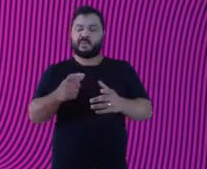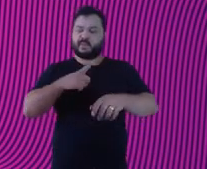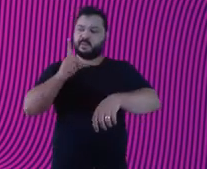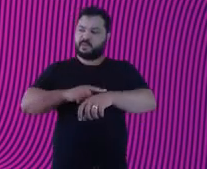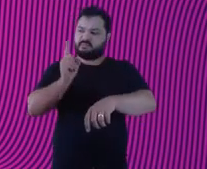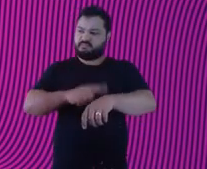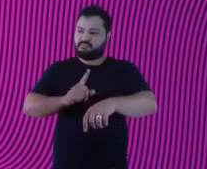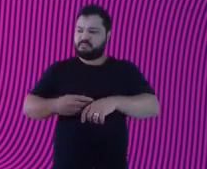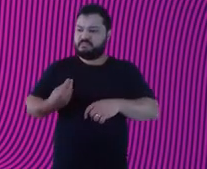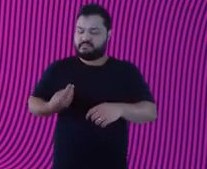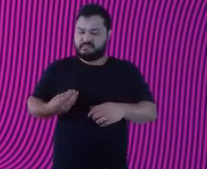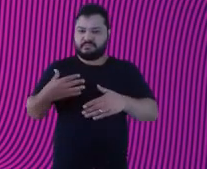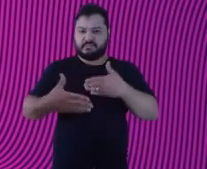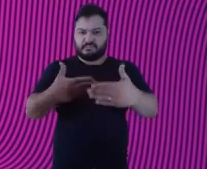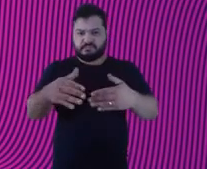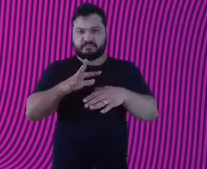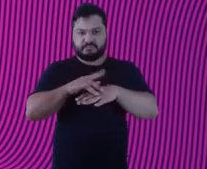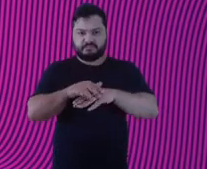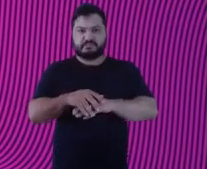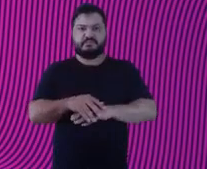livre de progressão de doença.